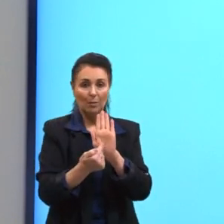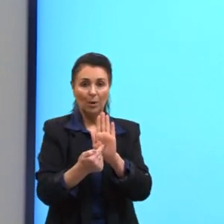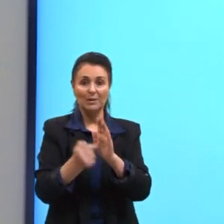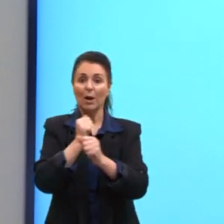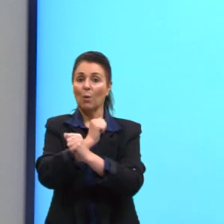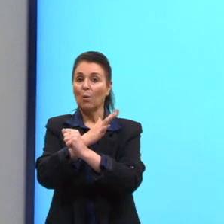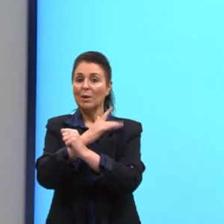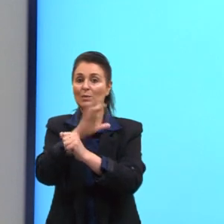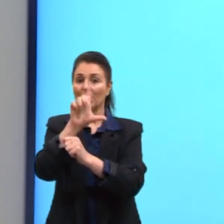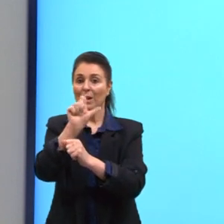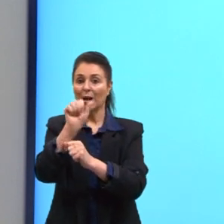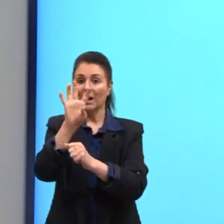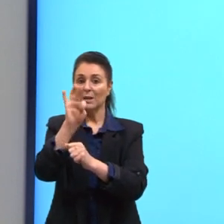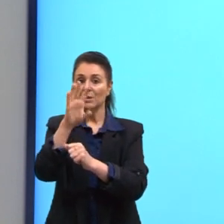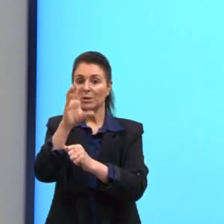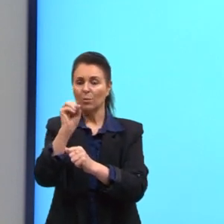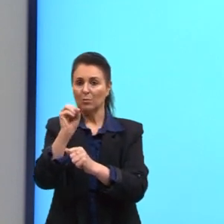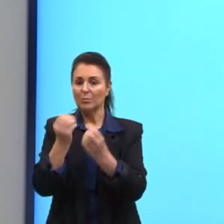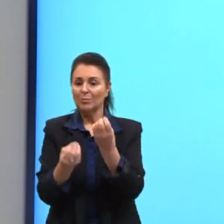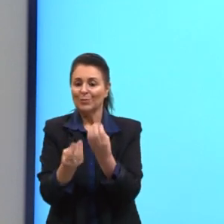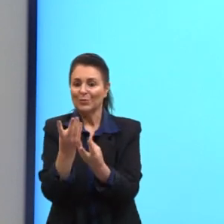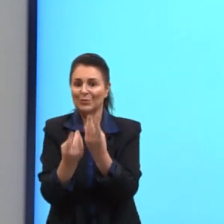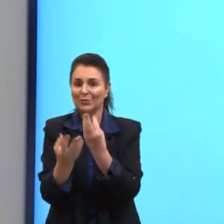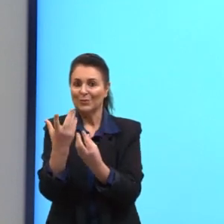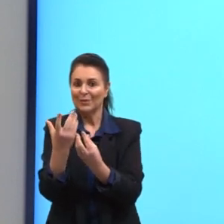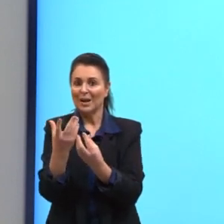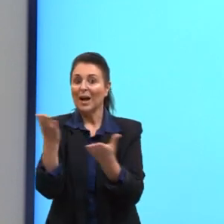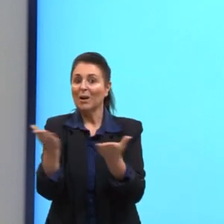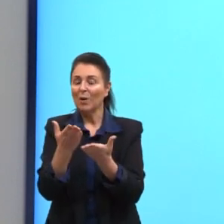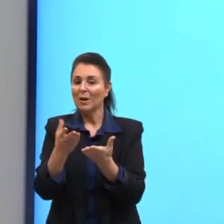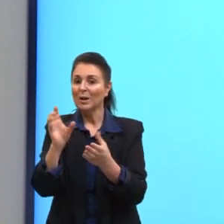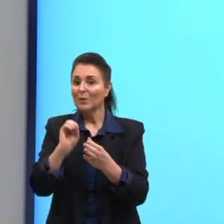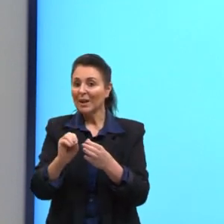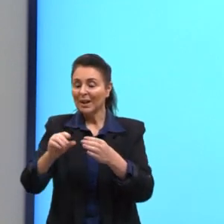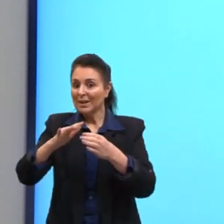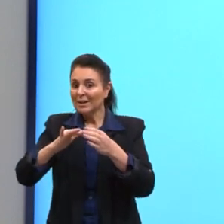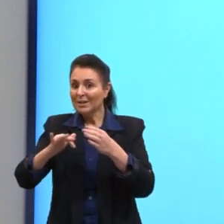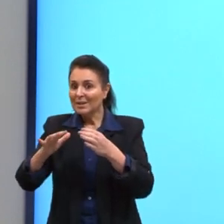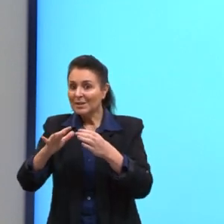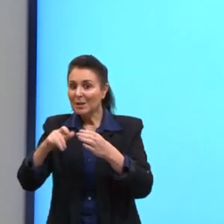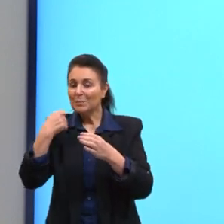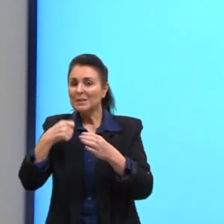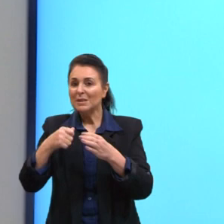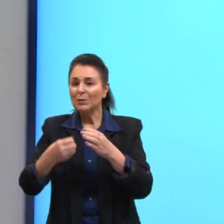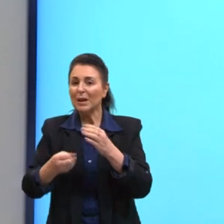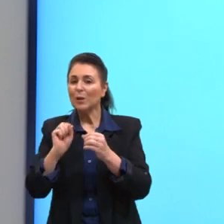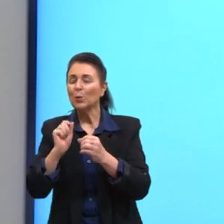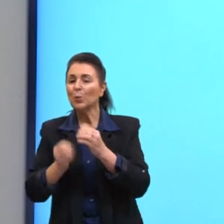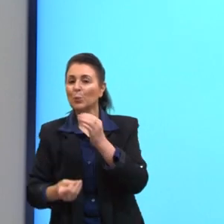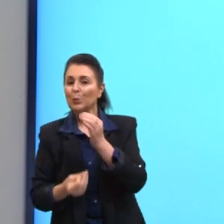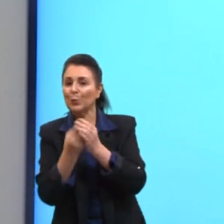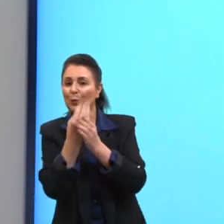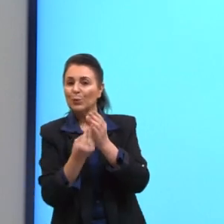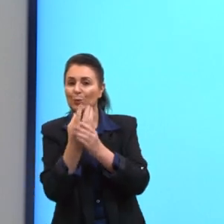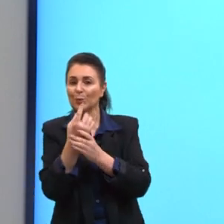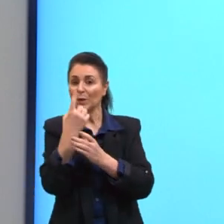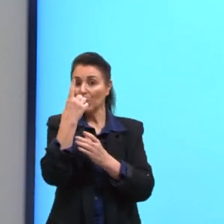ácido lático porque é combustão das lático nos regens mas eu preciso dele no produto ele também tá em um